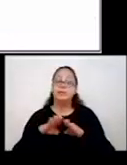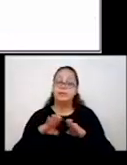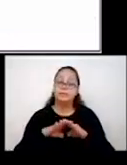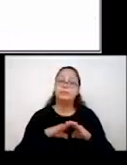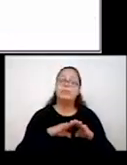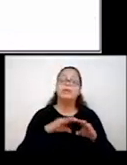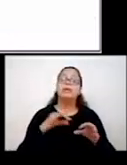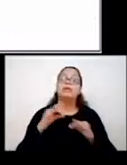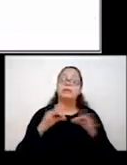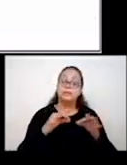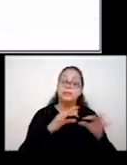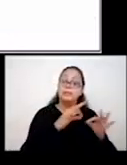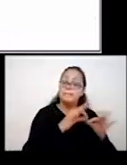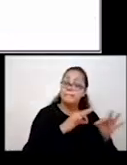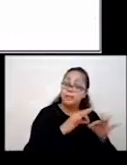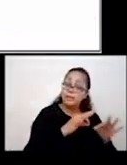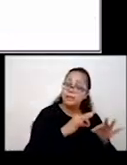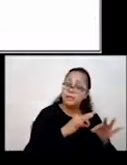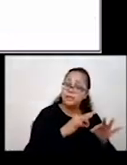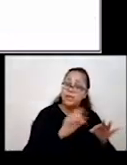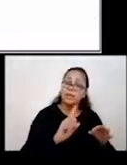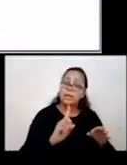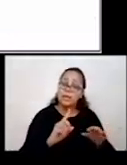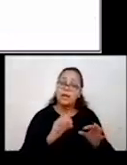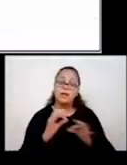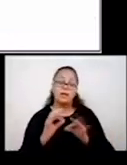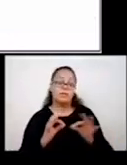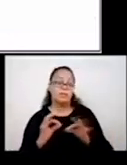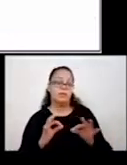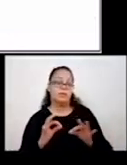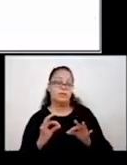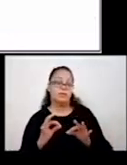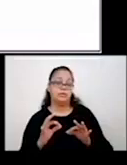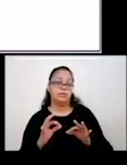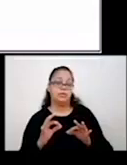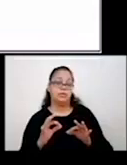falamos aí das cidades espontâneas e planejadas e finalizamos a aula